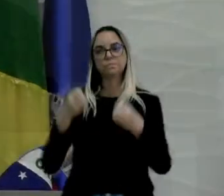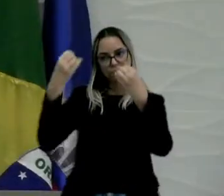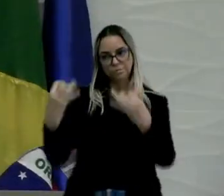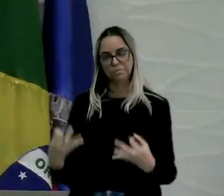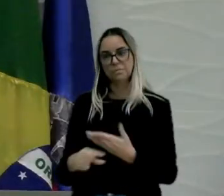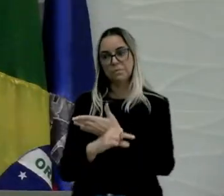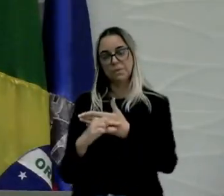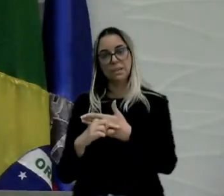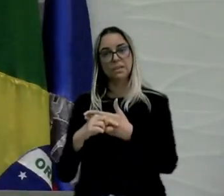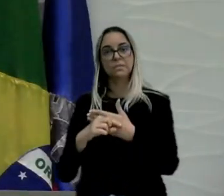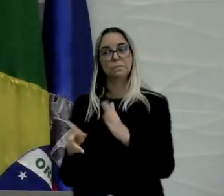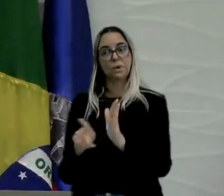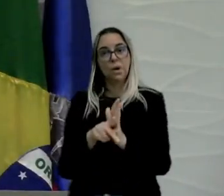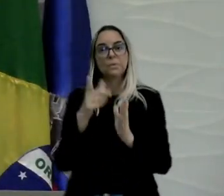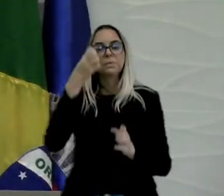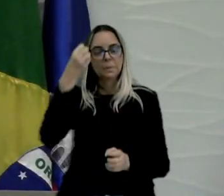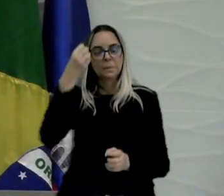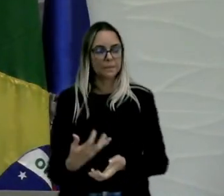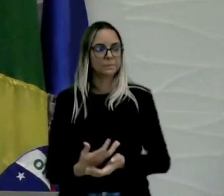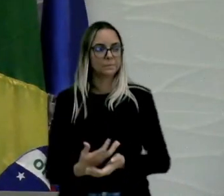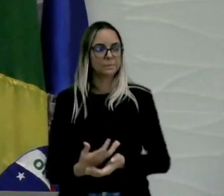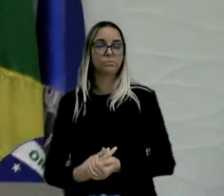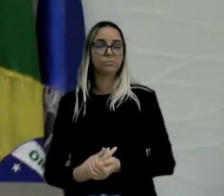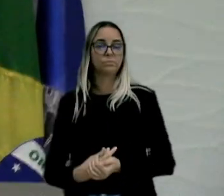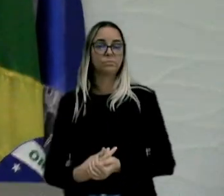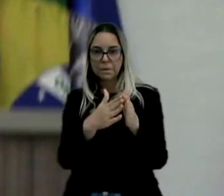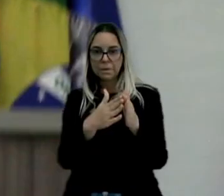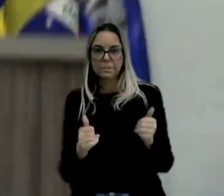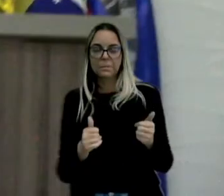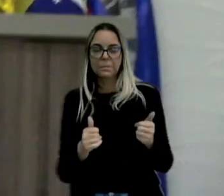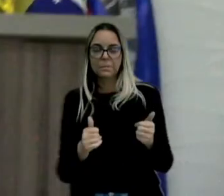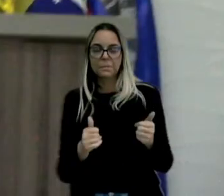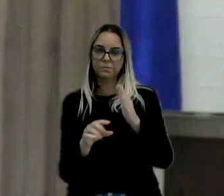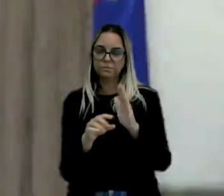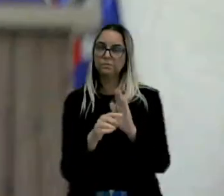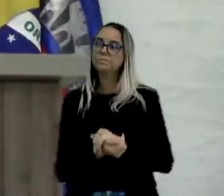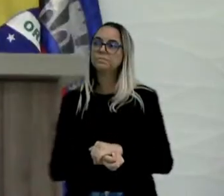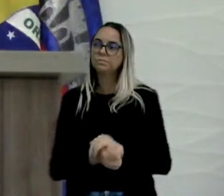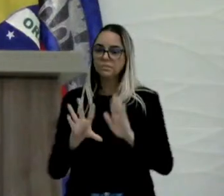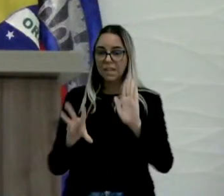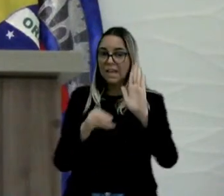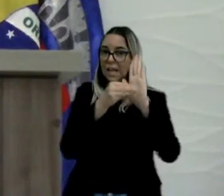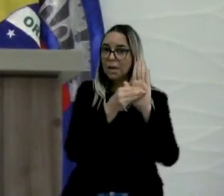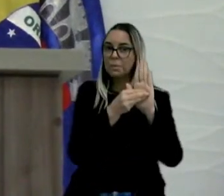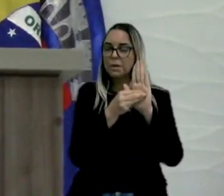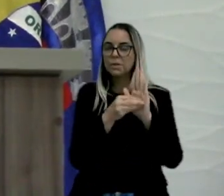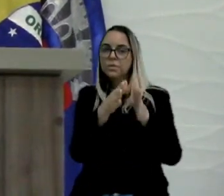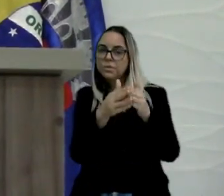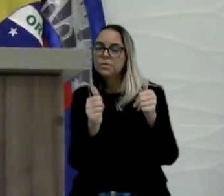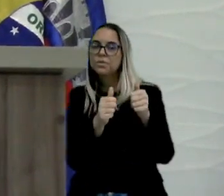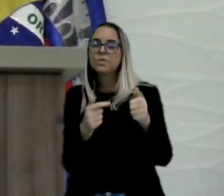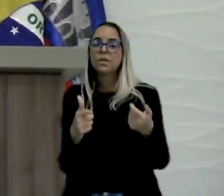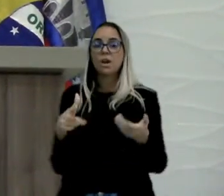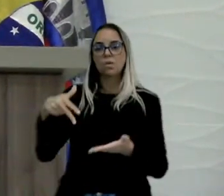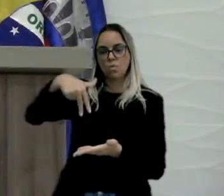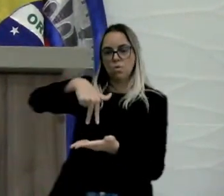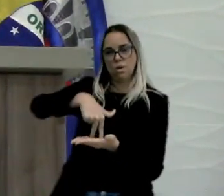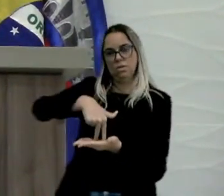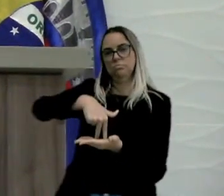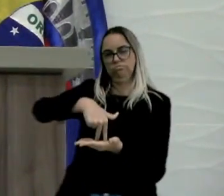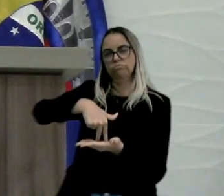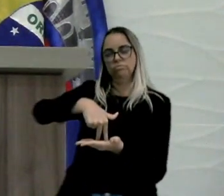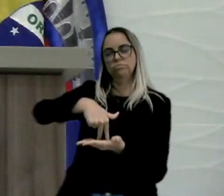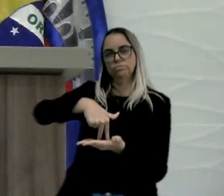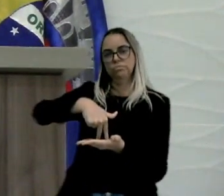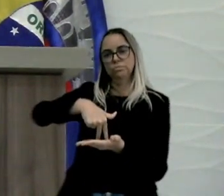presidente esse requerimento que coloquei solicitando um guarda ali para colocar de frente à escola na Alve Paul o